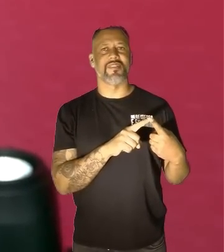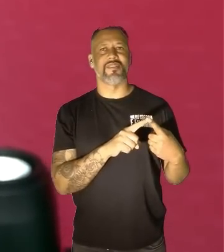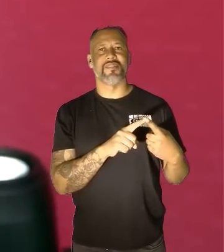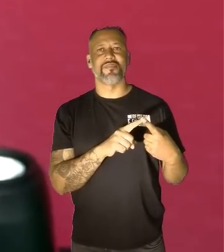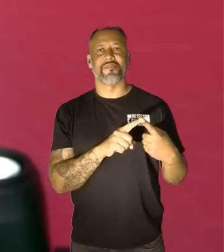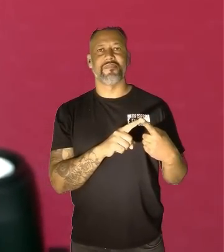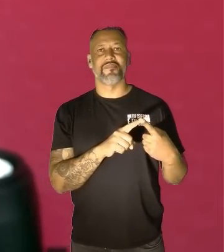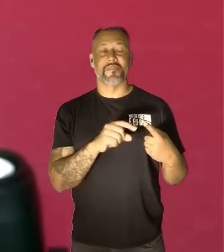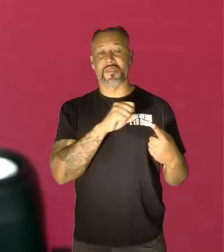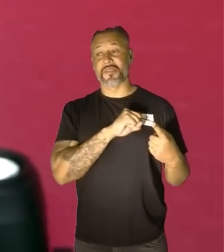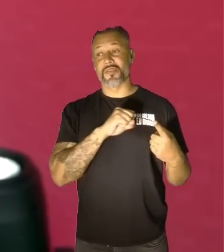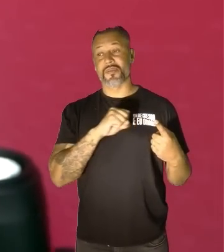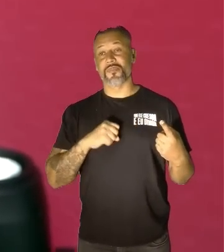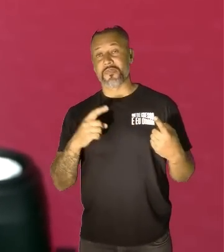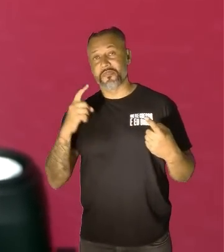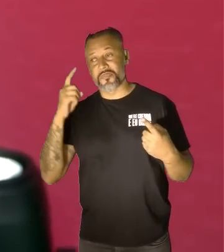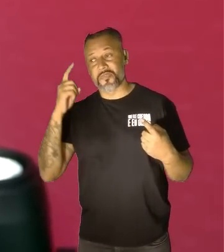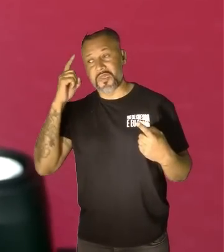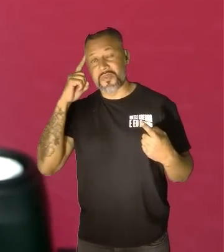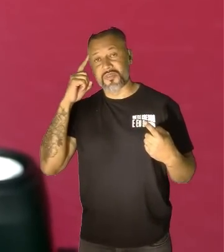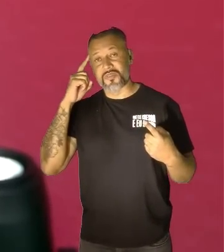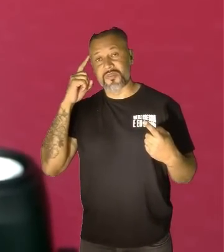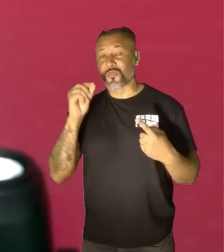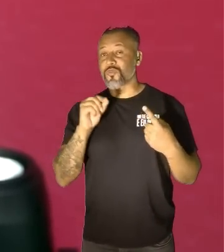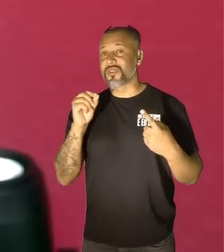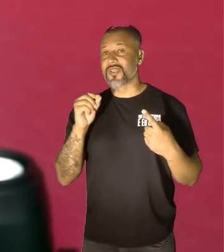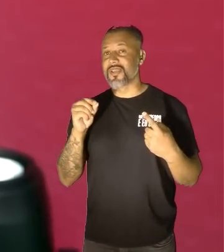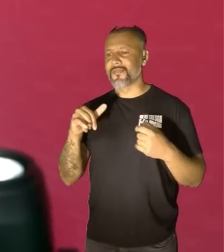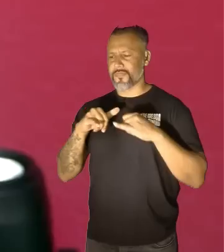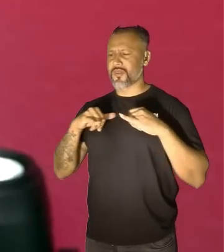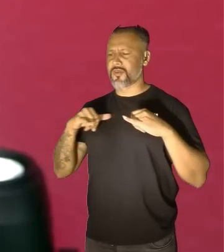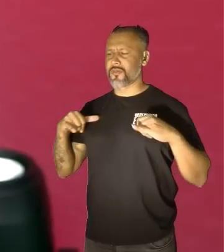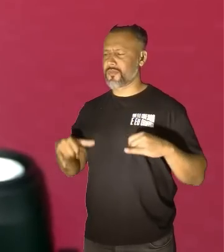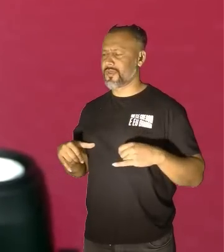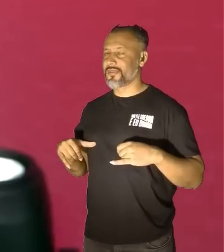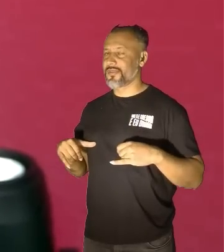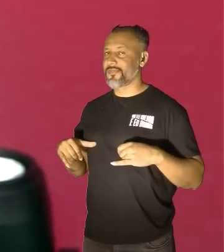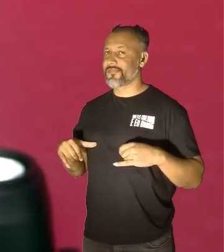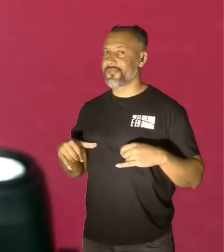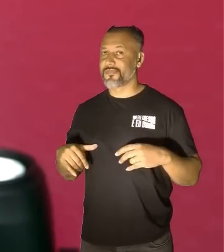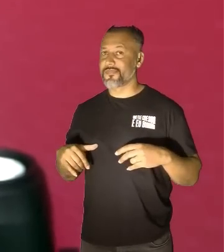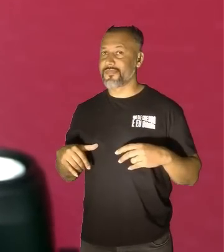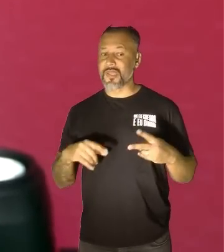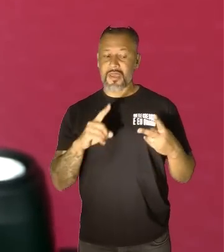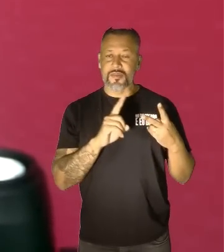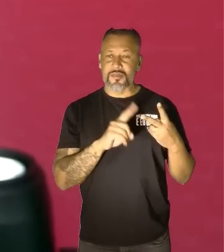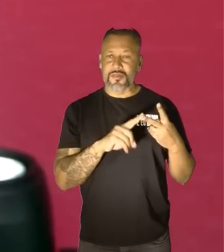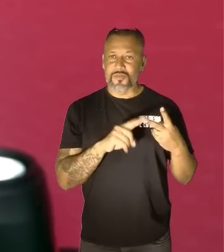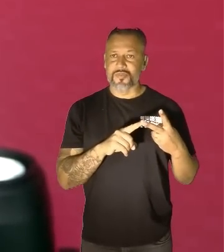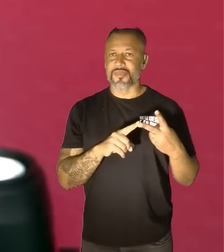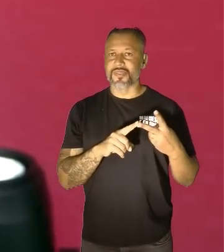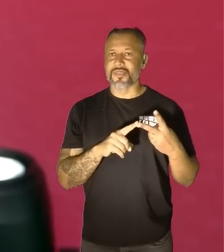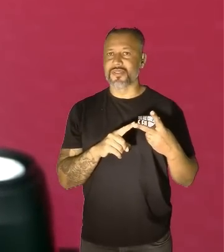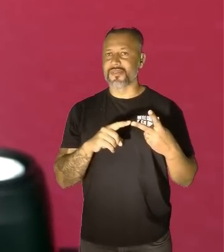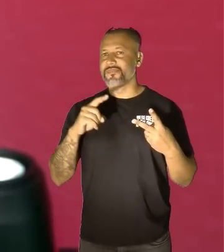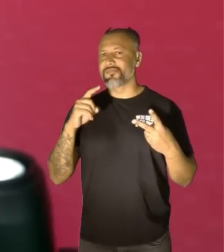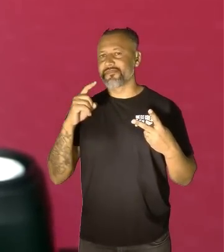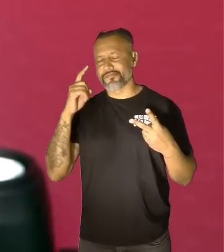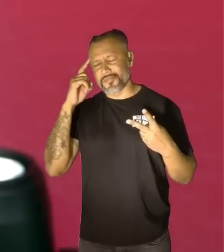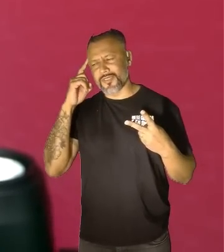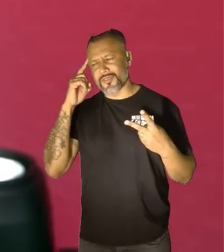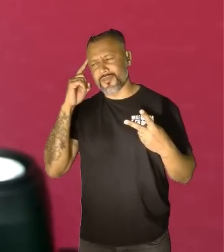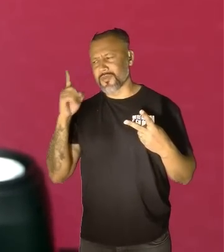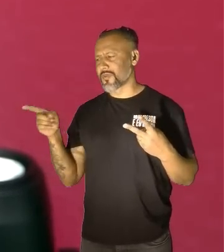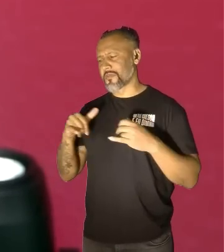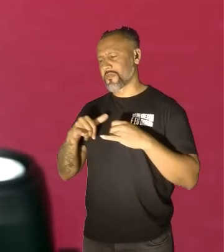Ele entende que é Samuel, que é Eli. Deus chama a primeira vez, ele entende que é Eli. Deus chama a terceira vez,